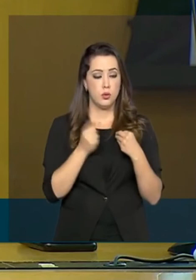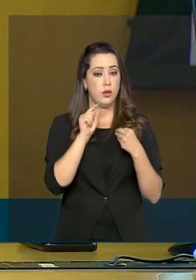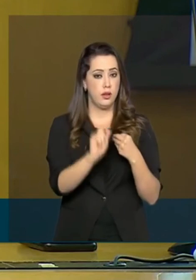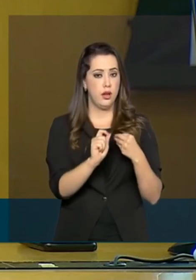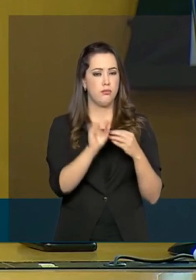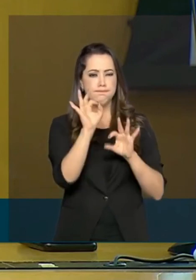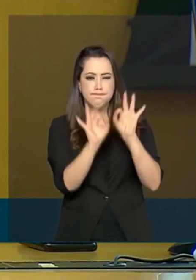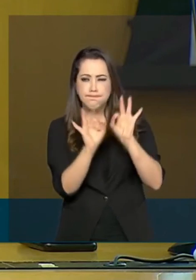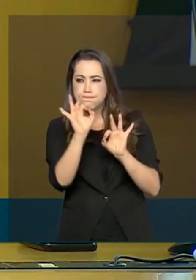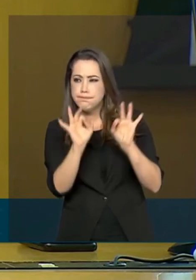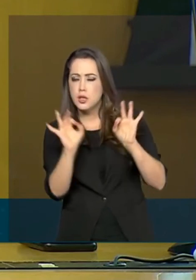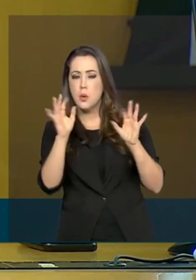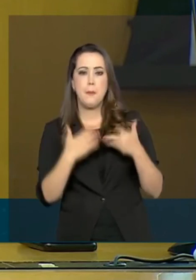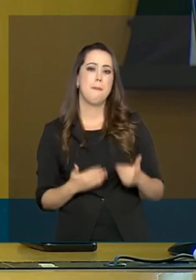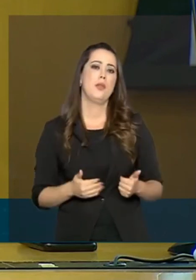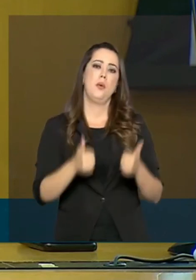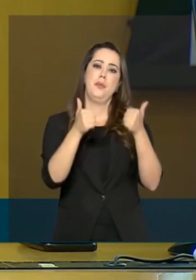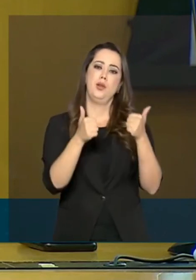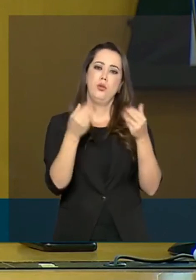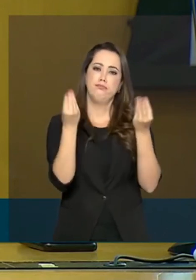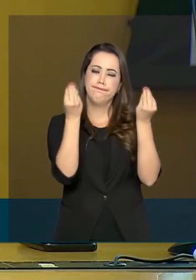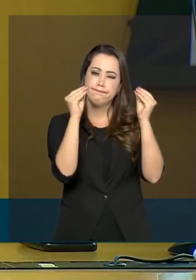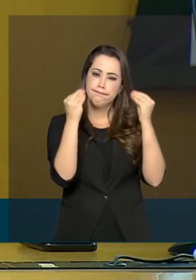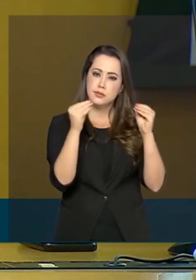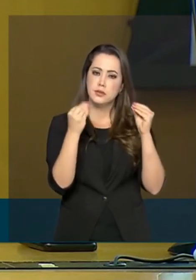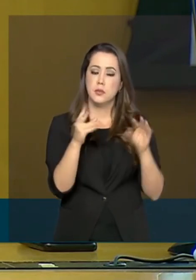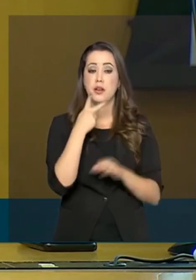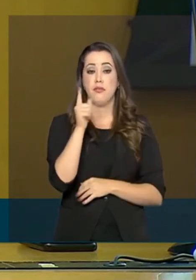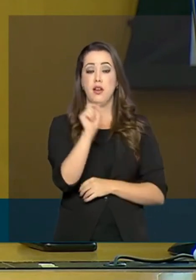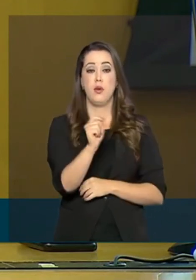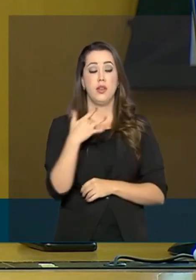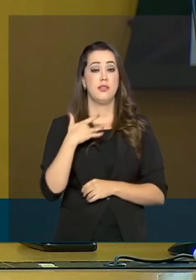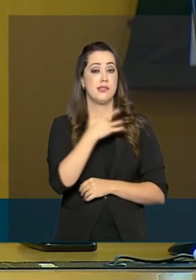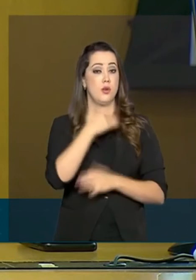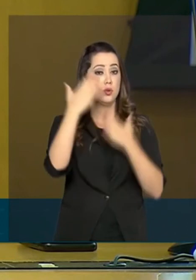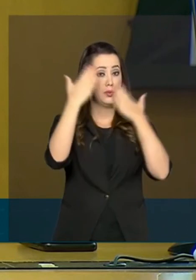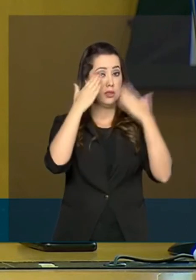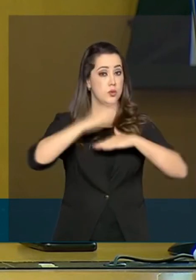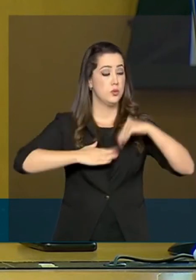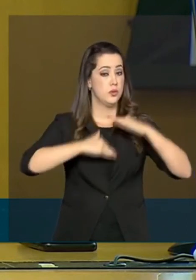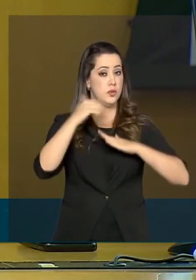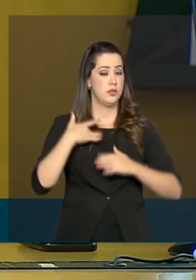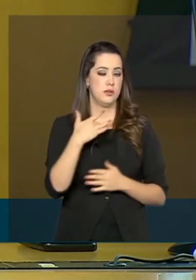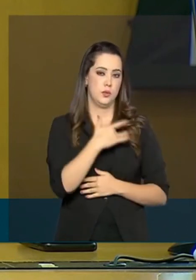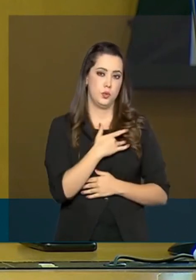de traçar o melhor perfil para falar sobre a saúde mental dos profissionais de